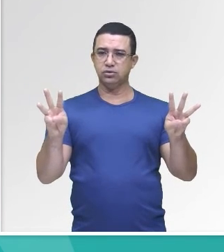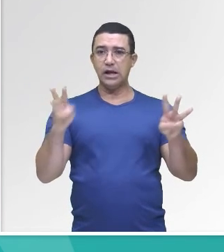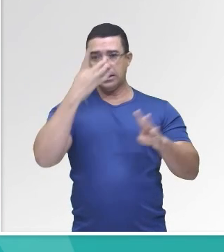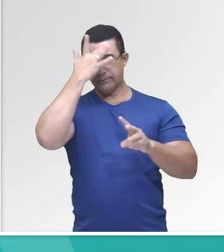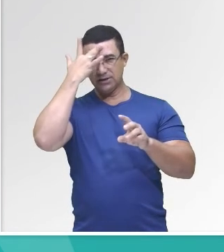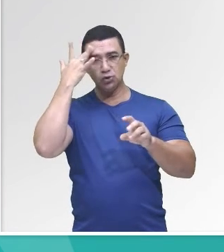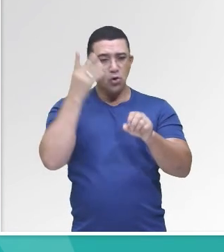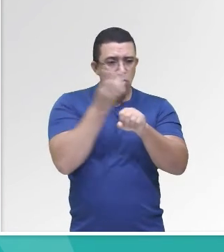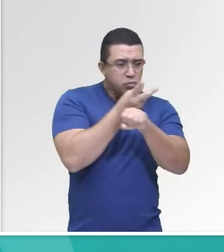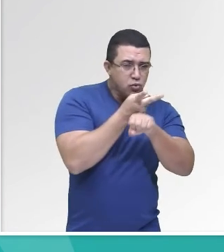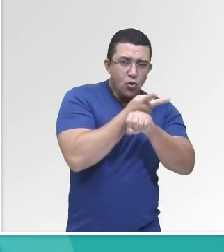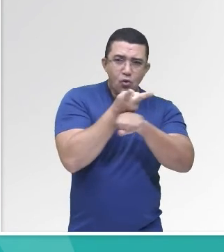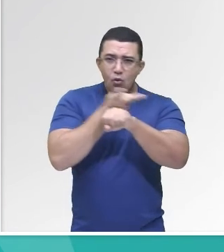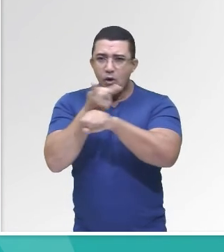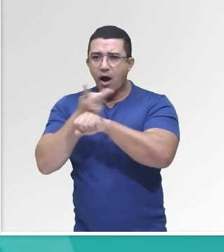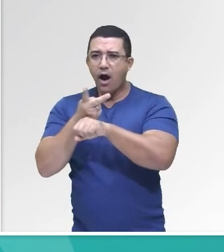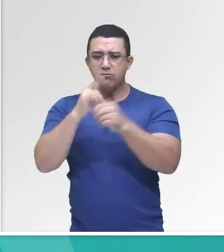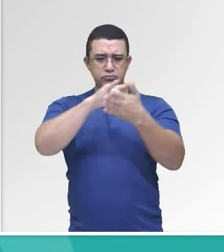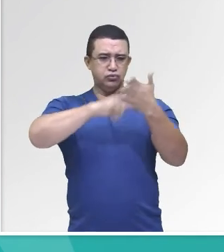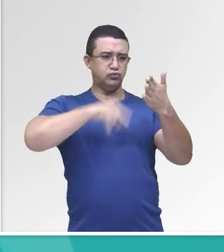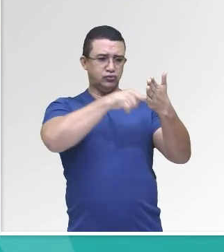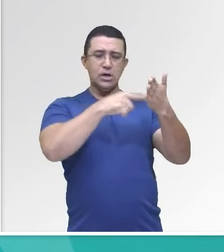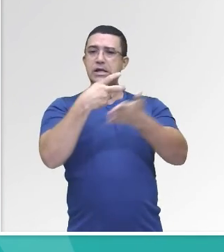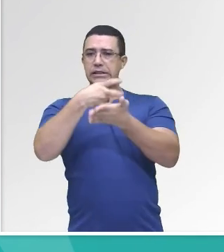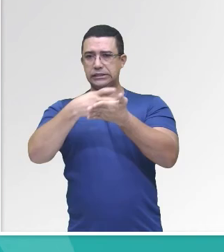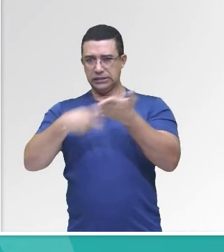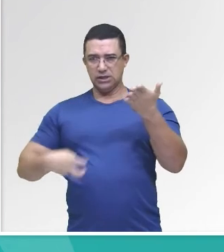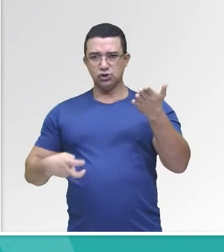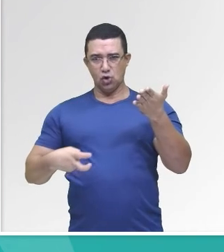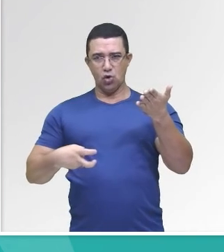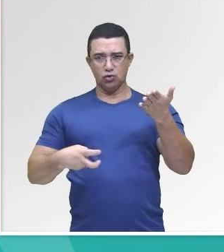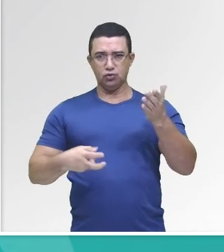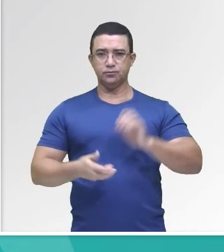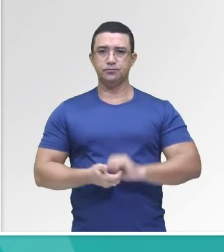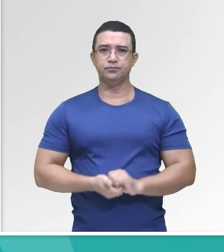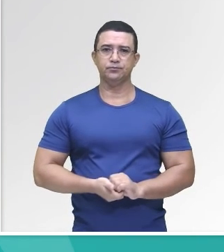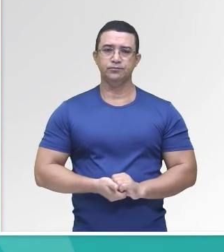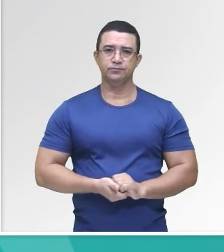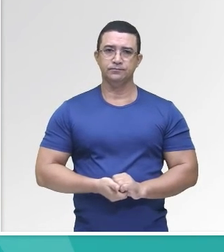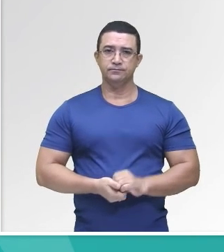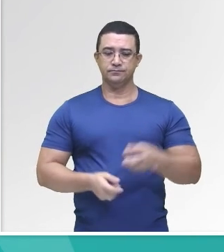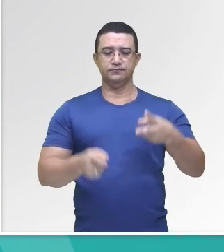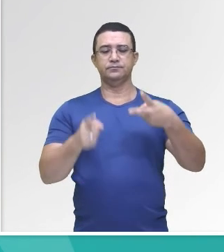de descontos e ofertas. Então, nós já sabemos o que é o Cuponeo, correto?